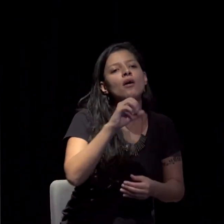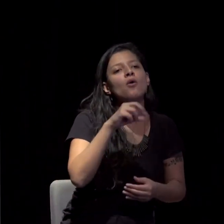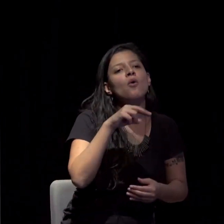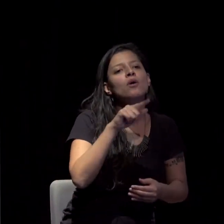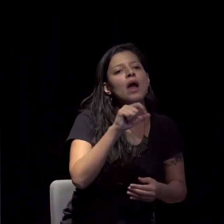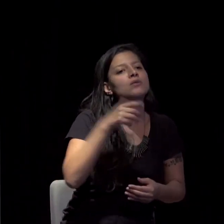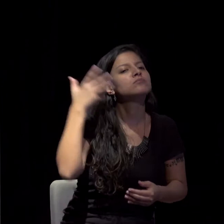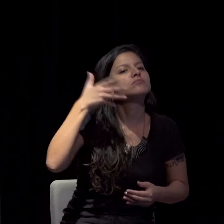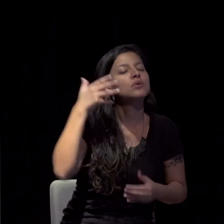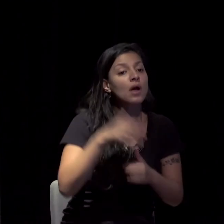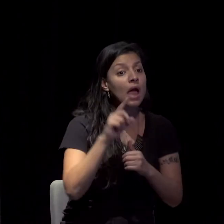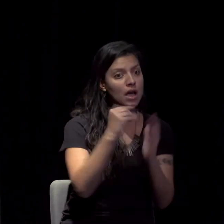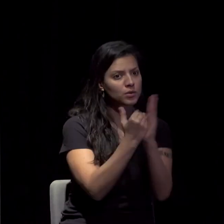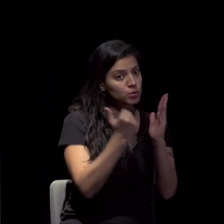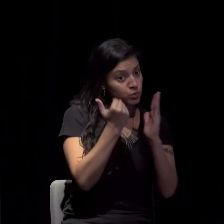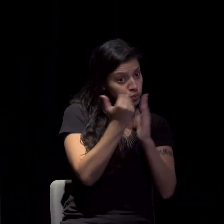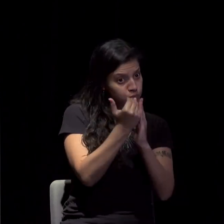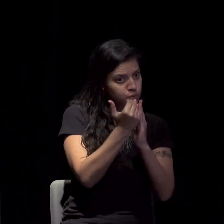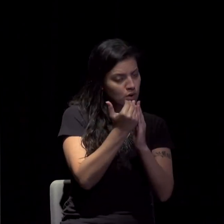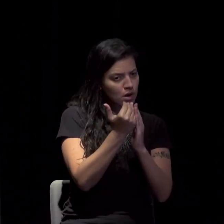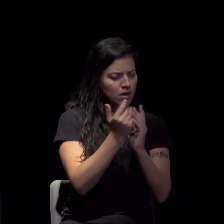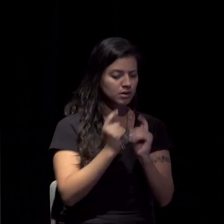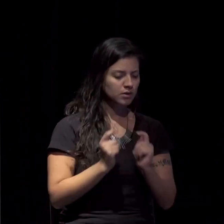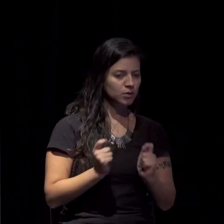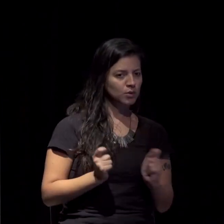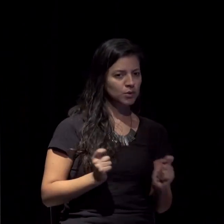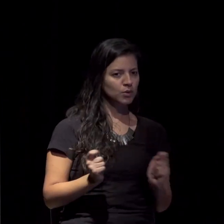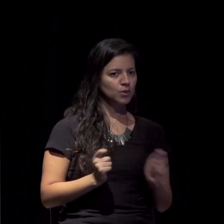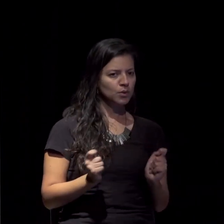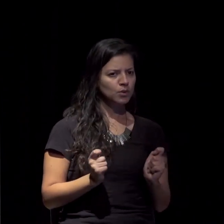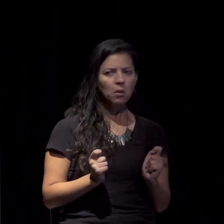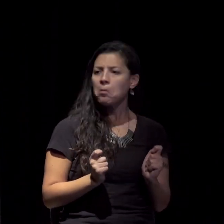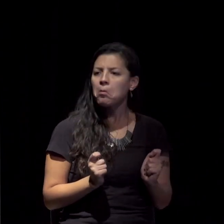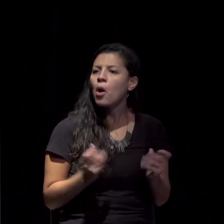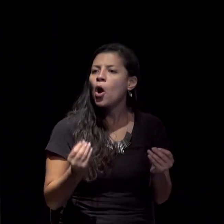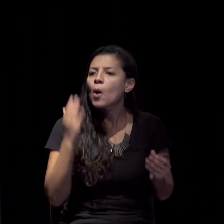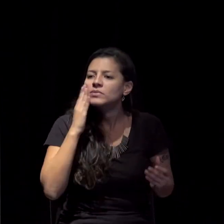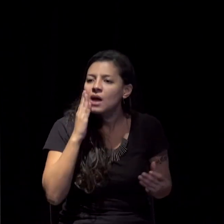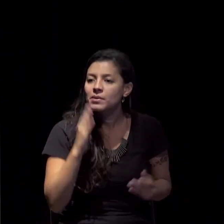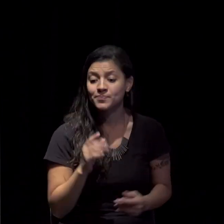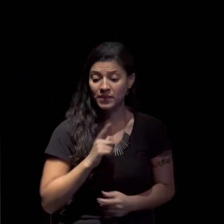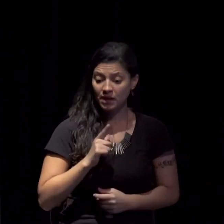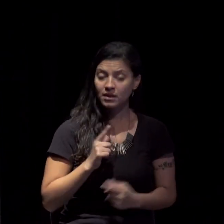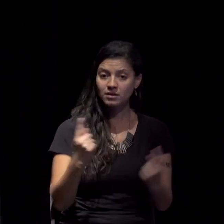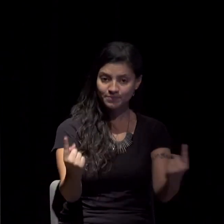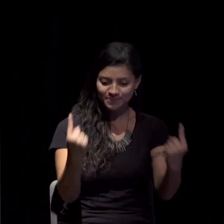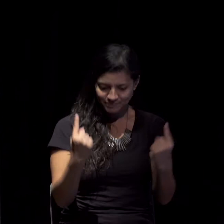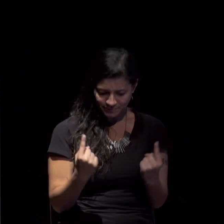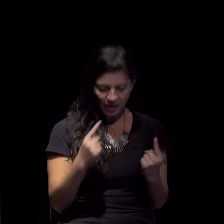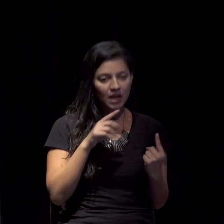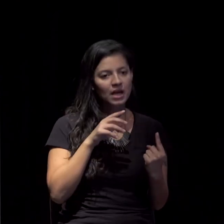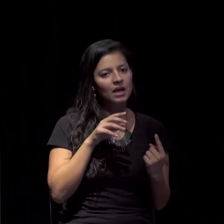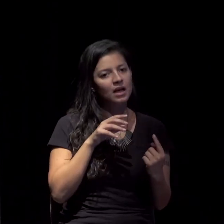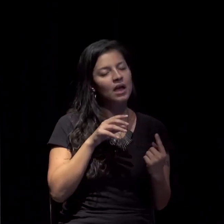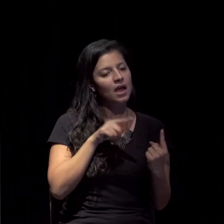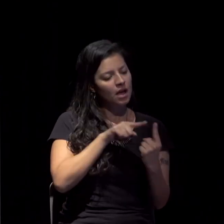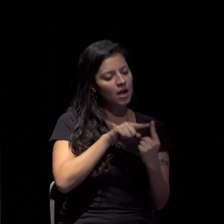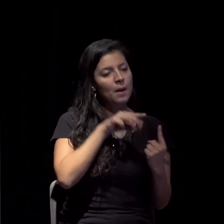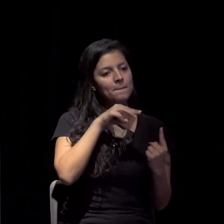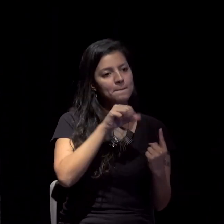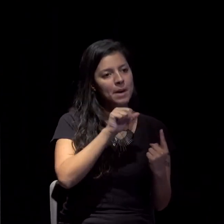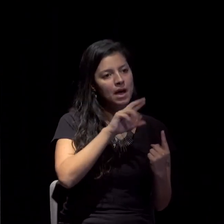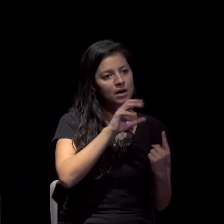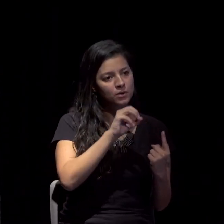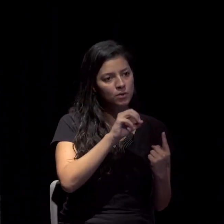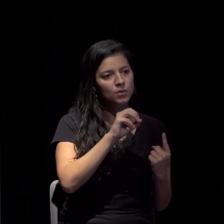excessivo e ele é contido. E quem é que nos dá essa pista? Dois devotos. Um deles, chamado Mário Braz da